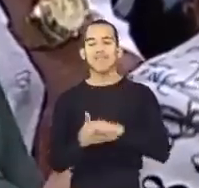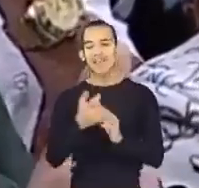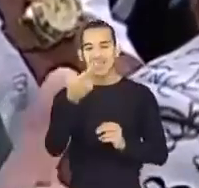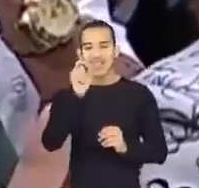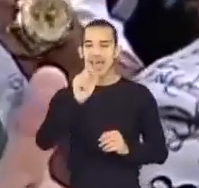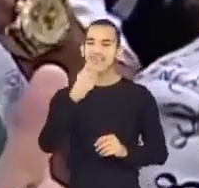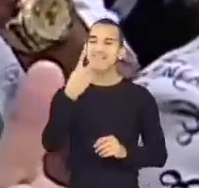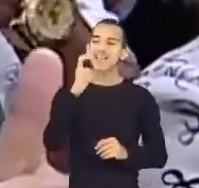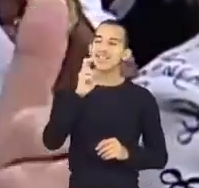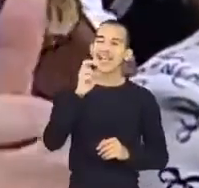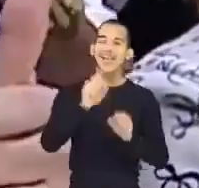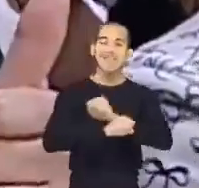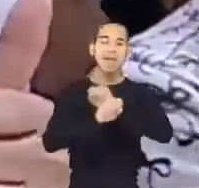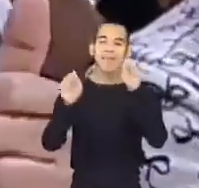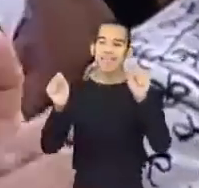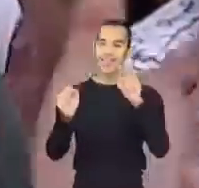manhã.